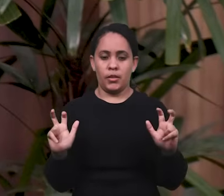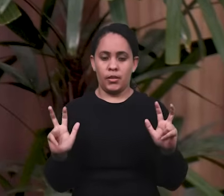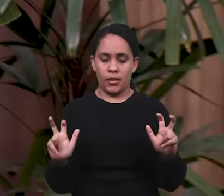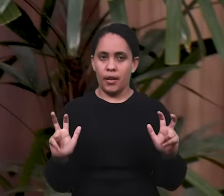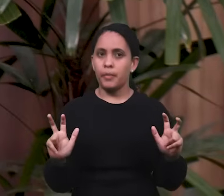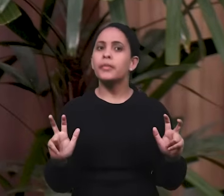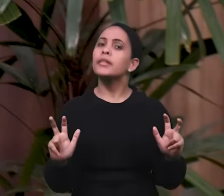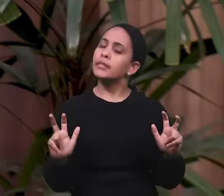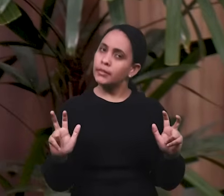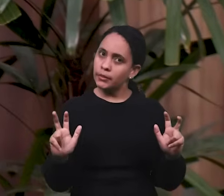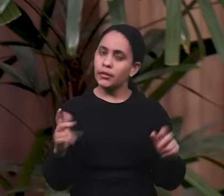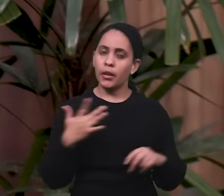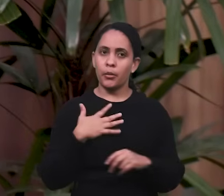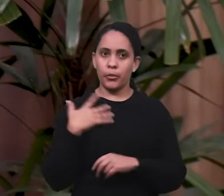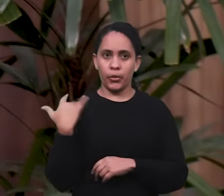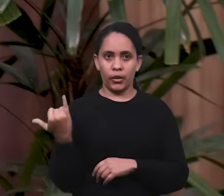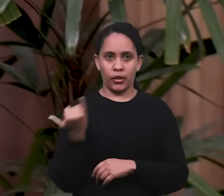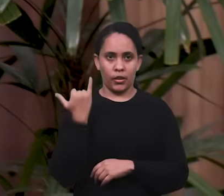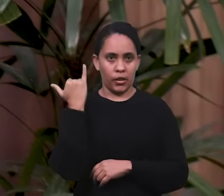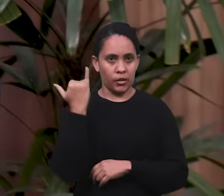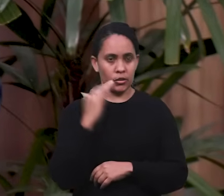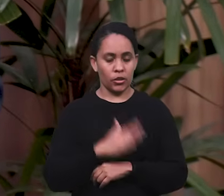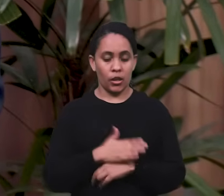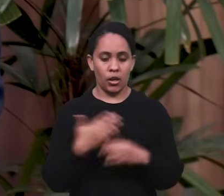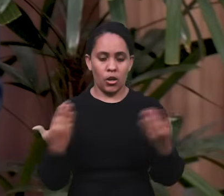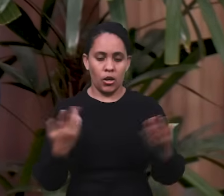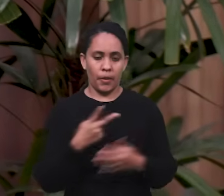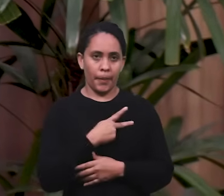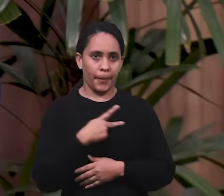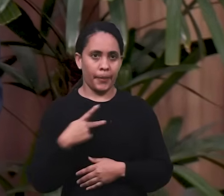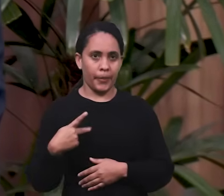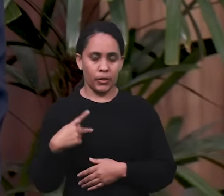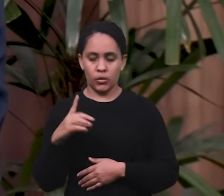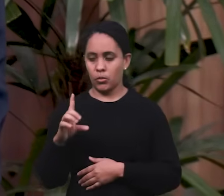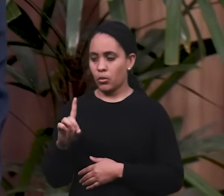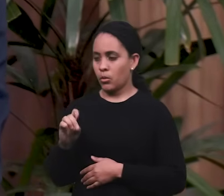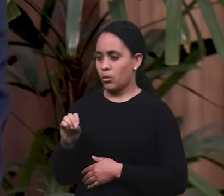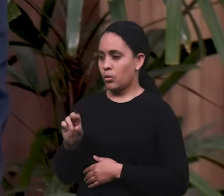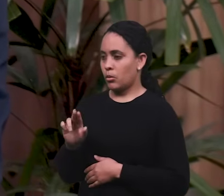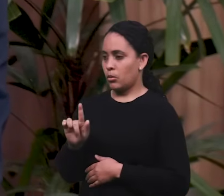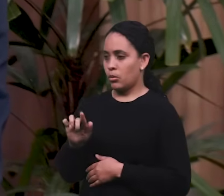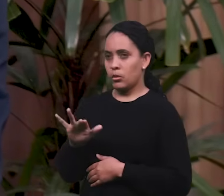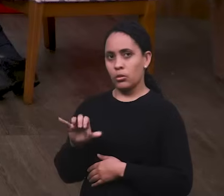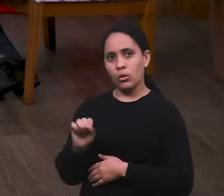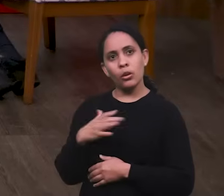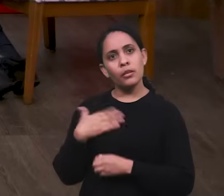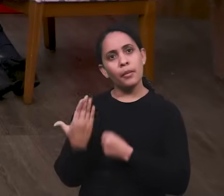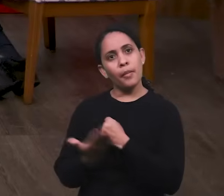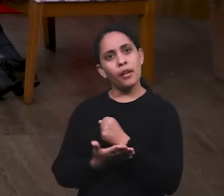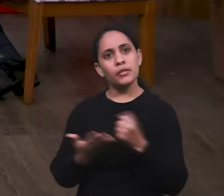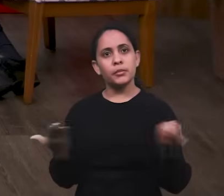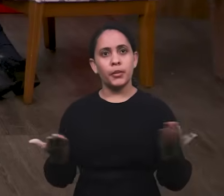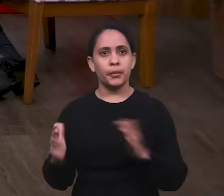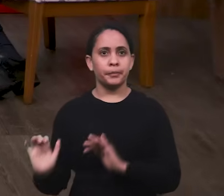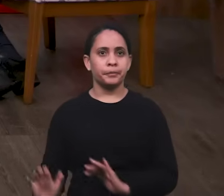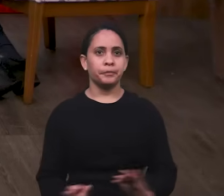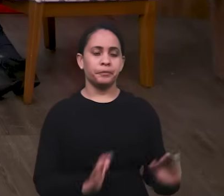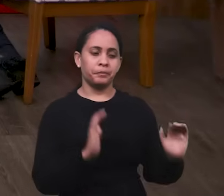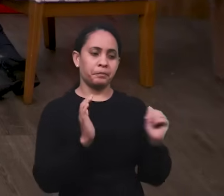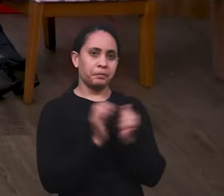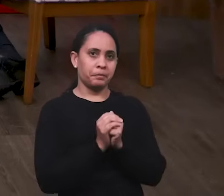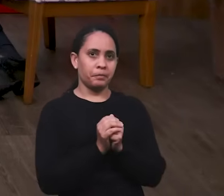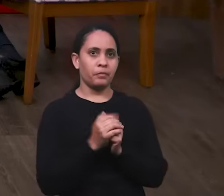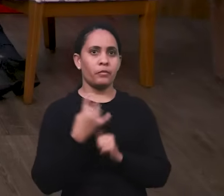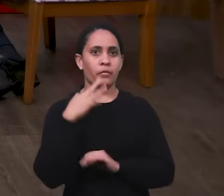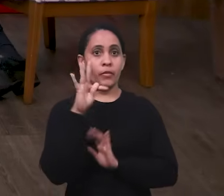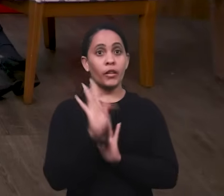esses pontos tão sensíveis, para o pastor Douglas ler o texto que vai ser base para o nosso programa hoje. Amém.